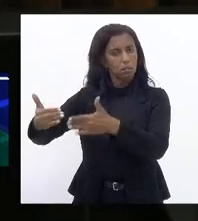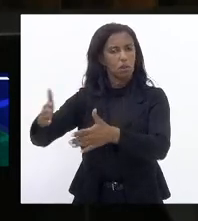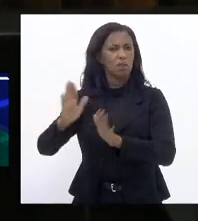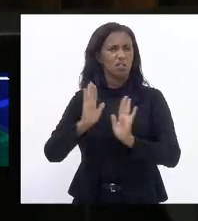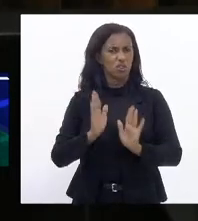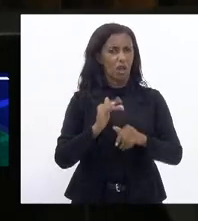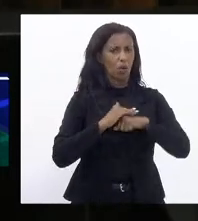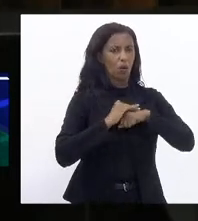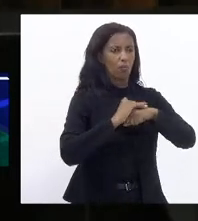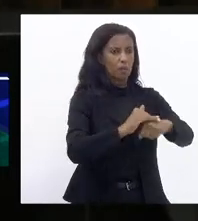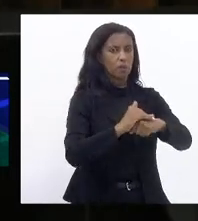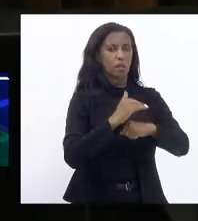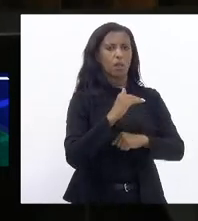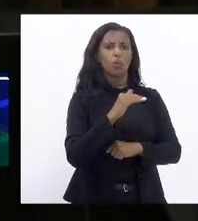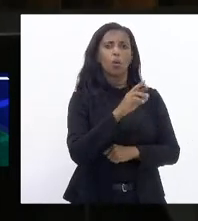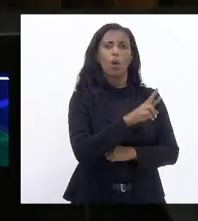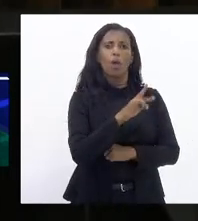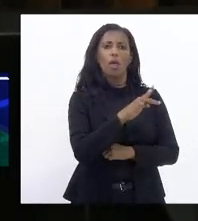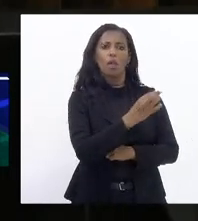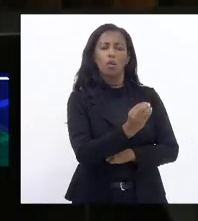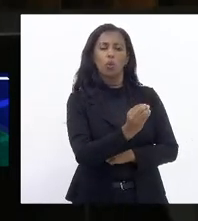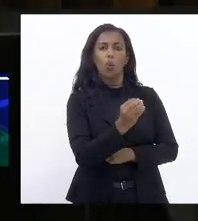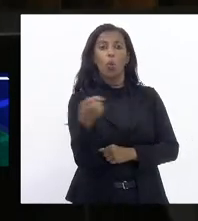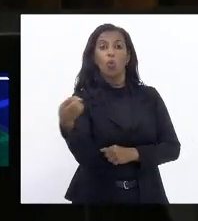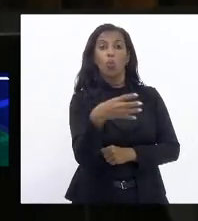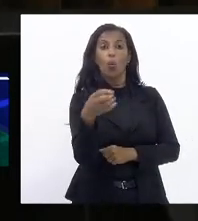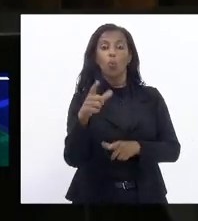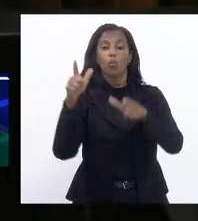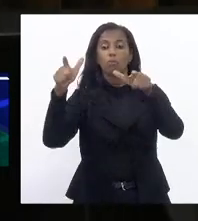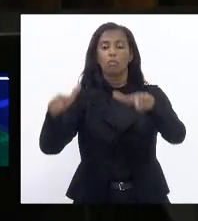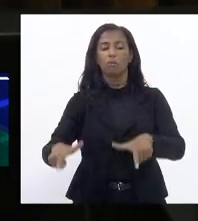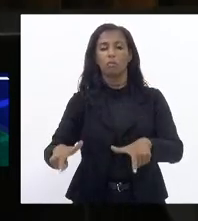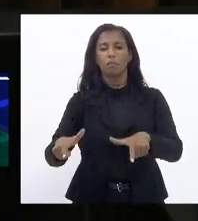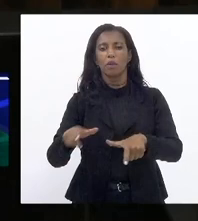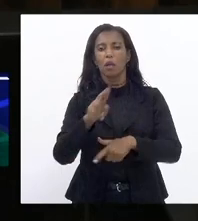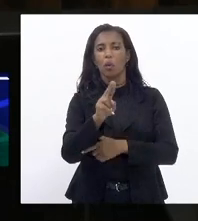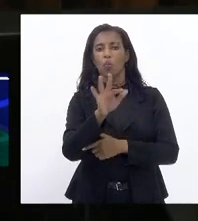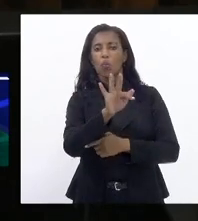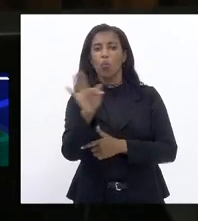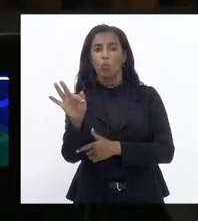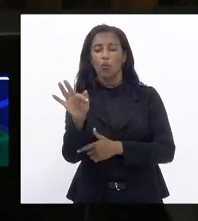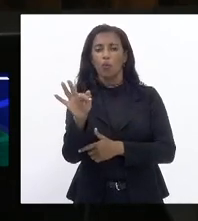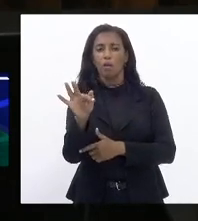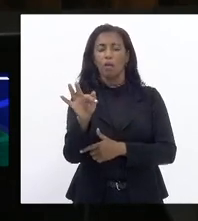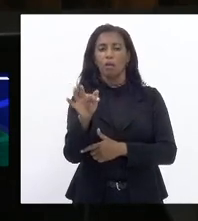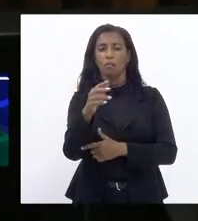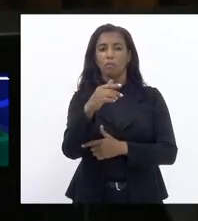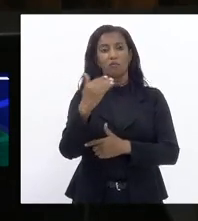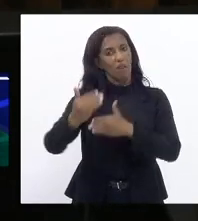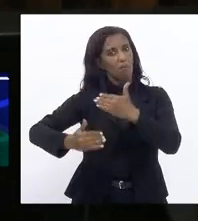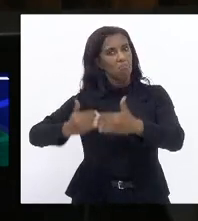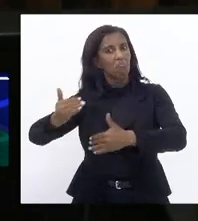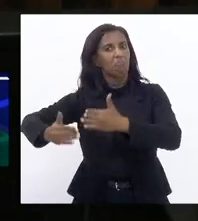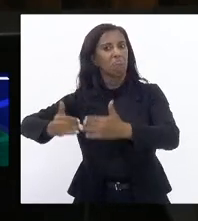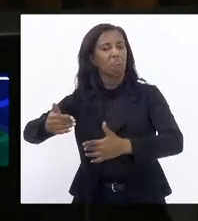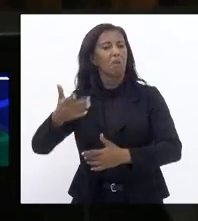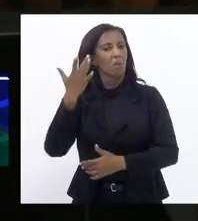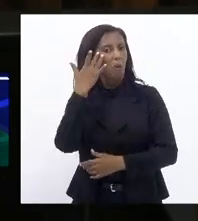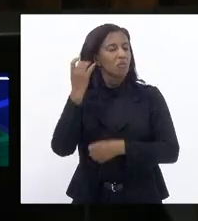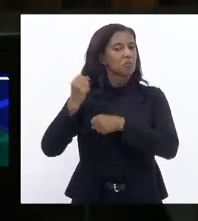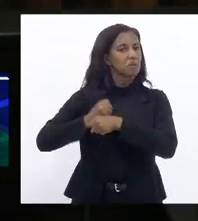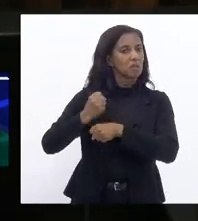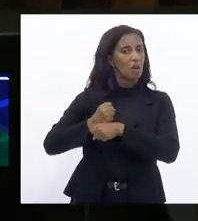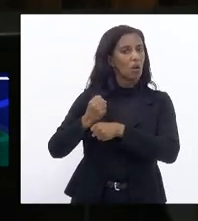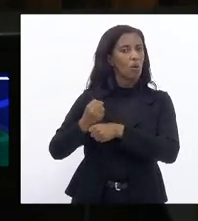professor Antônio Cláudio Nóbrega, sobre a possibilidade da nova sede da unidade da UF em Campos, que vem avançando, e acho que certamente essa obra será